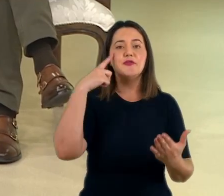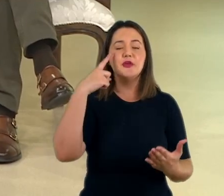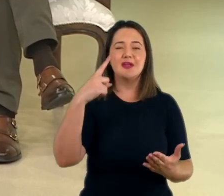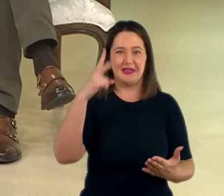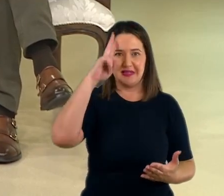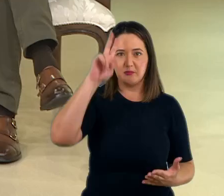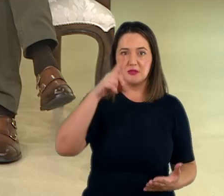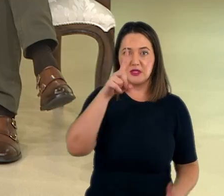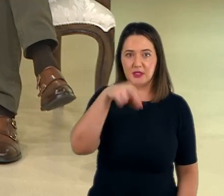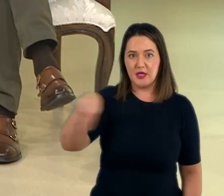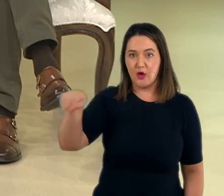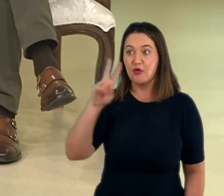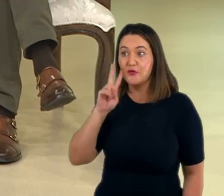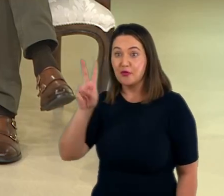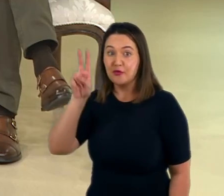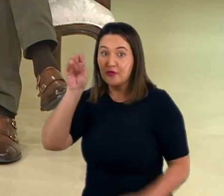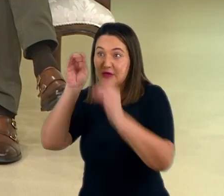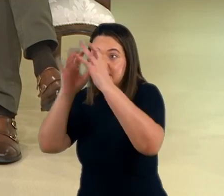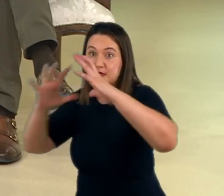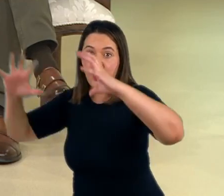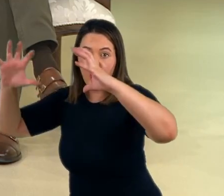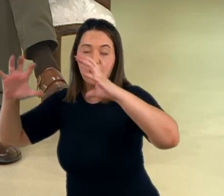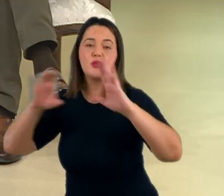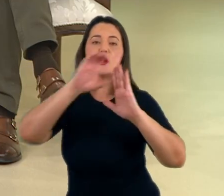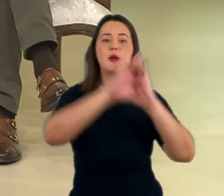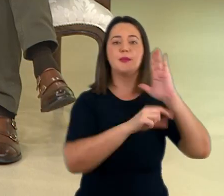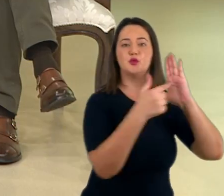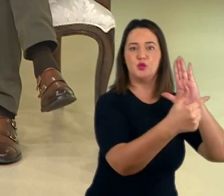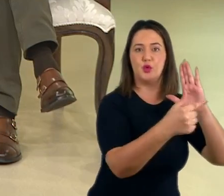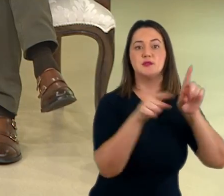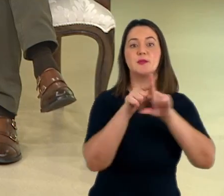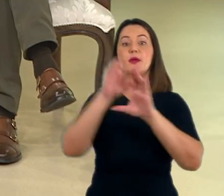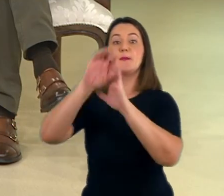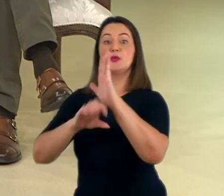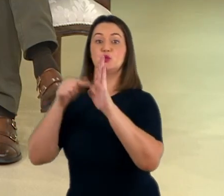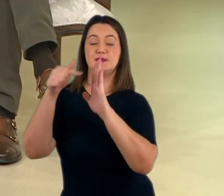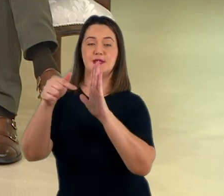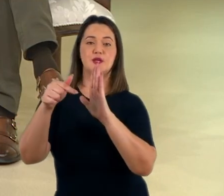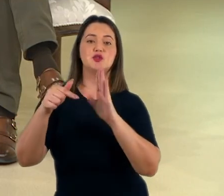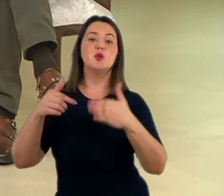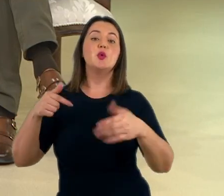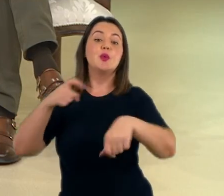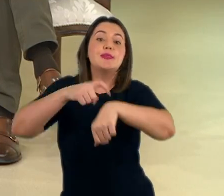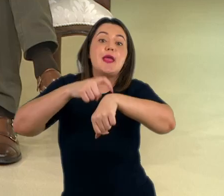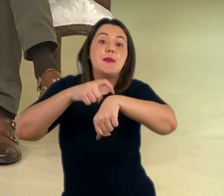considerando que nas 2 visões paralelas, Daniel capítulo 2 e capítulo 7, o